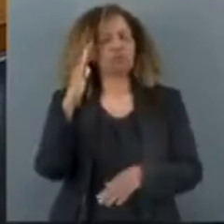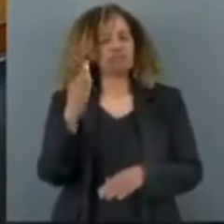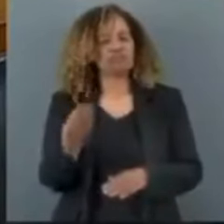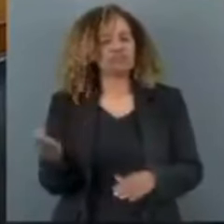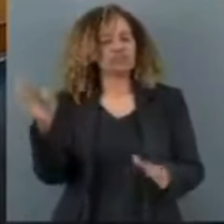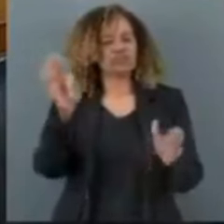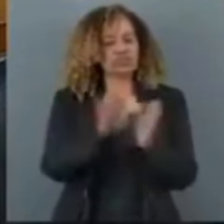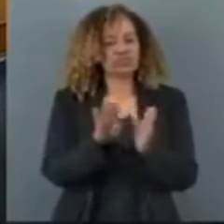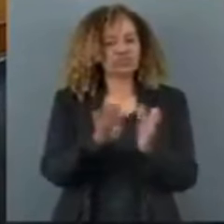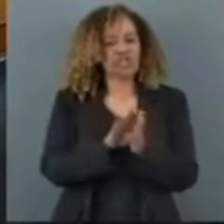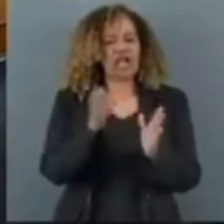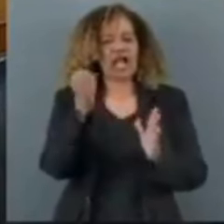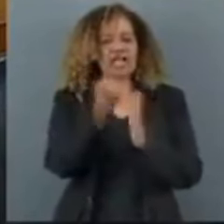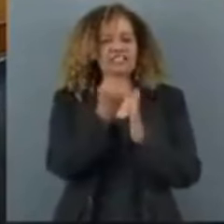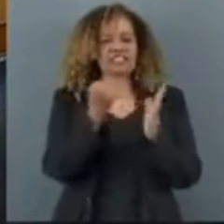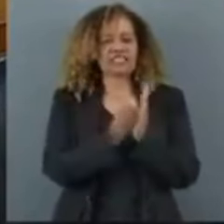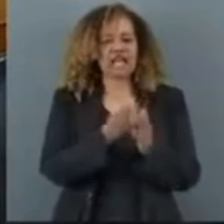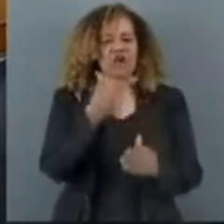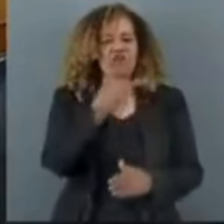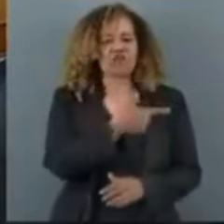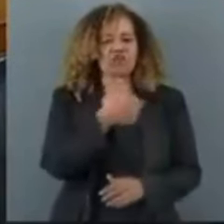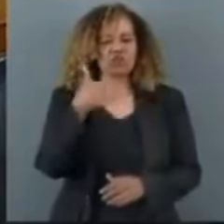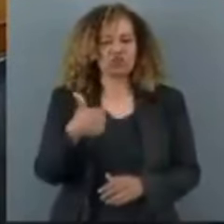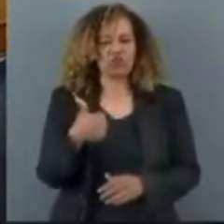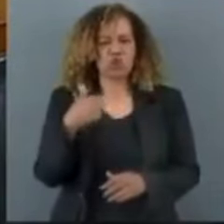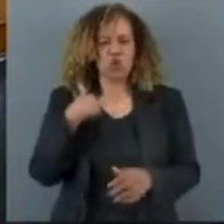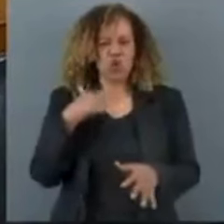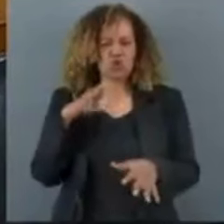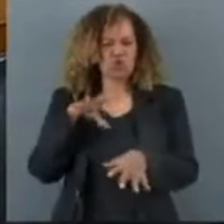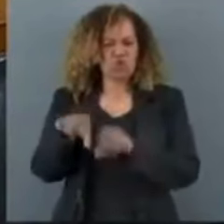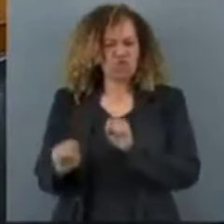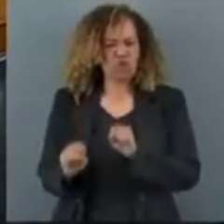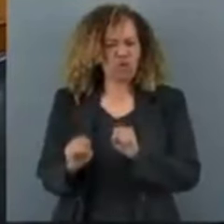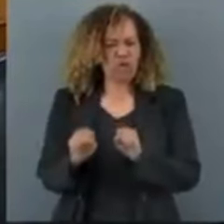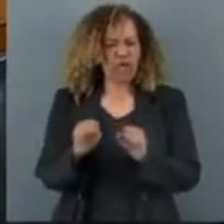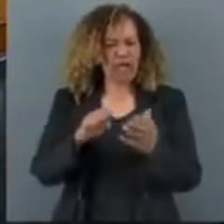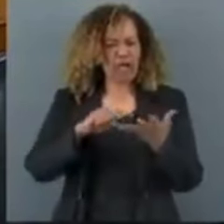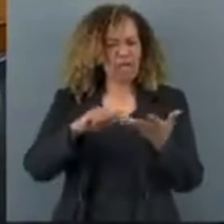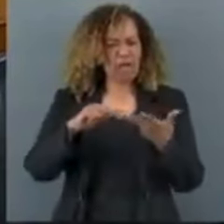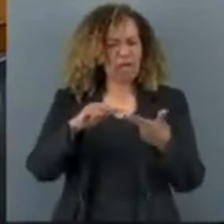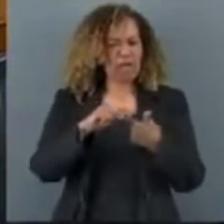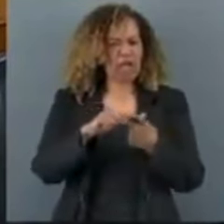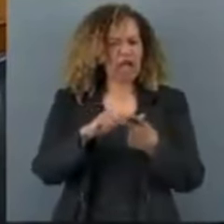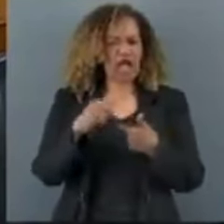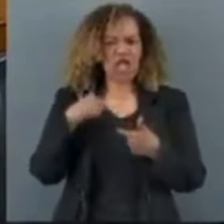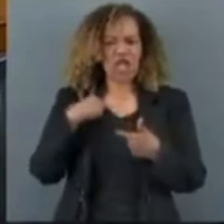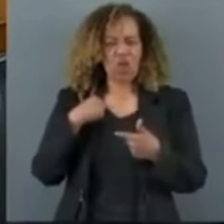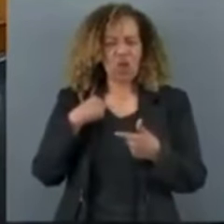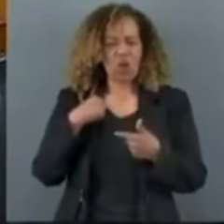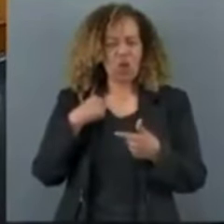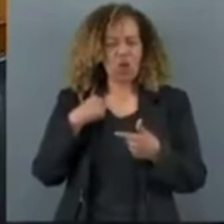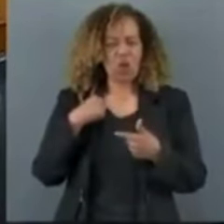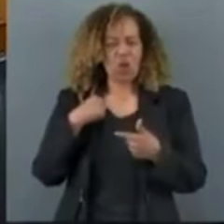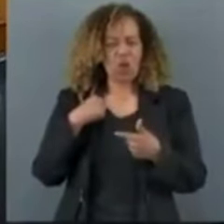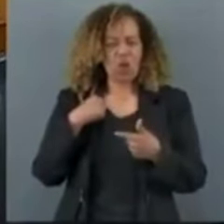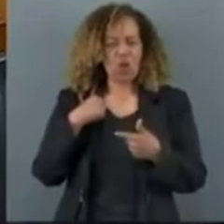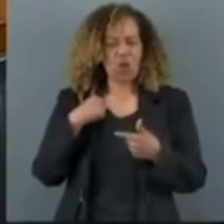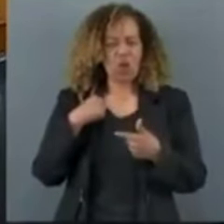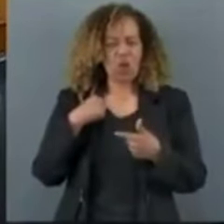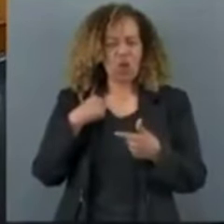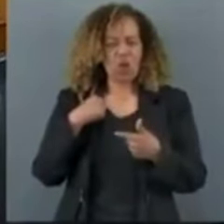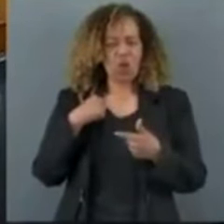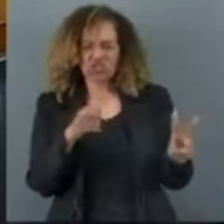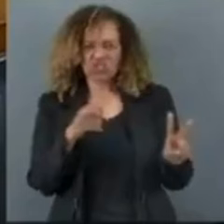Esta mulher indígena é formada em defesa química, biológica, radiológica e nuclear. Ah, eu deixei de ser indígena? No